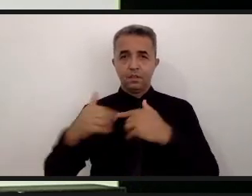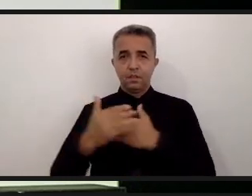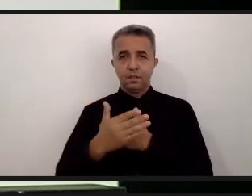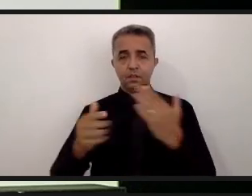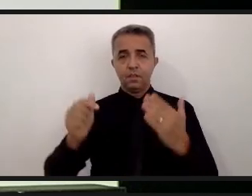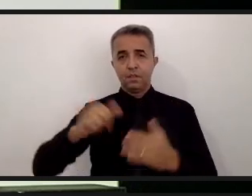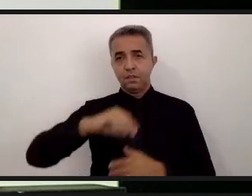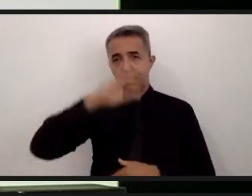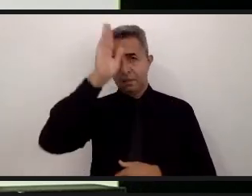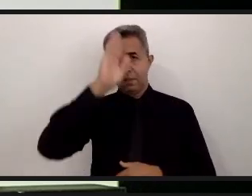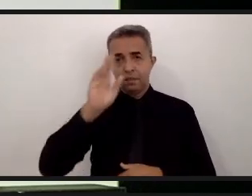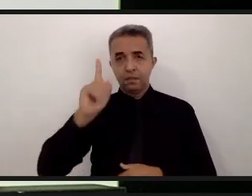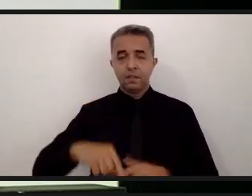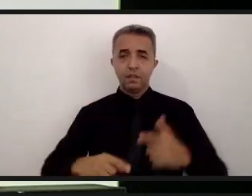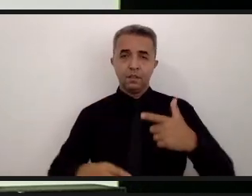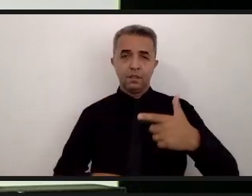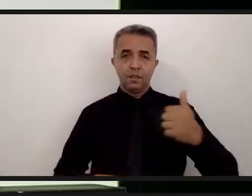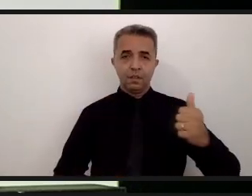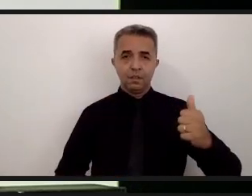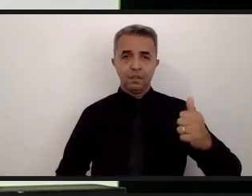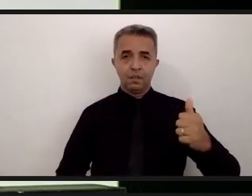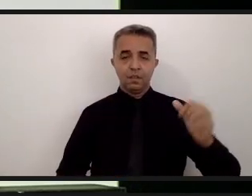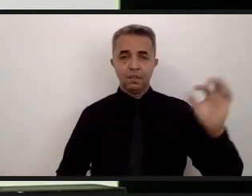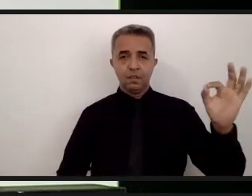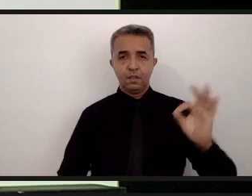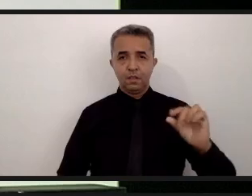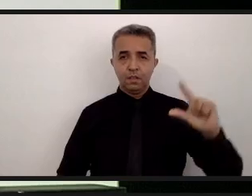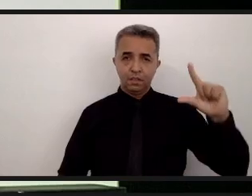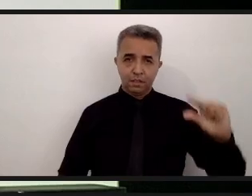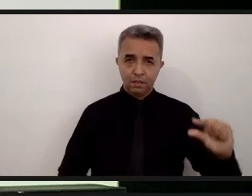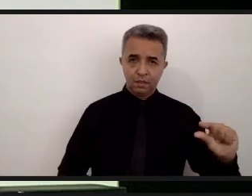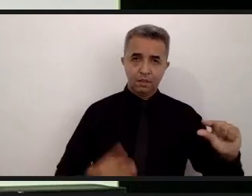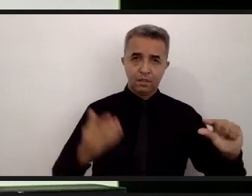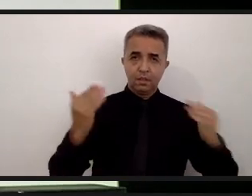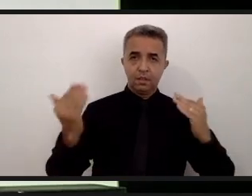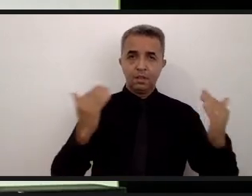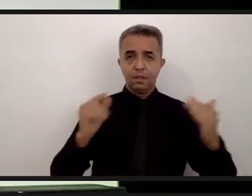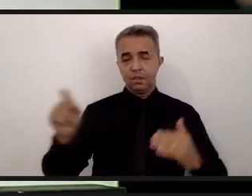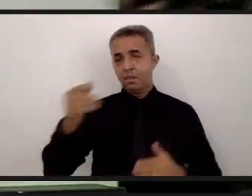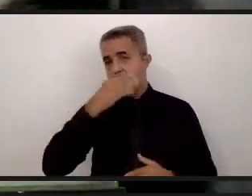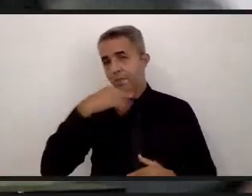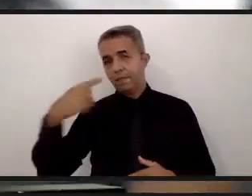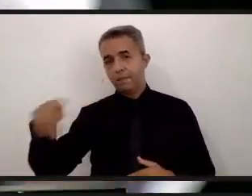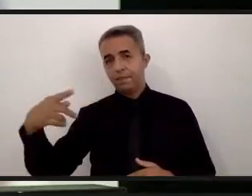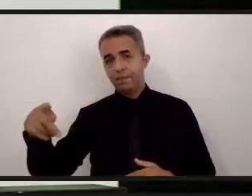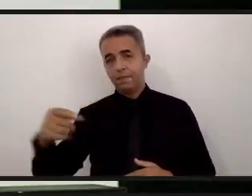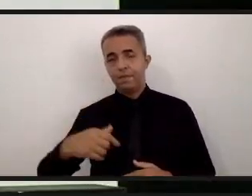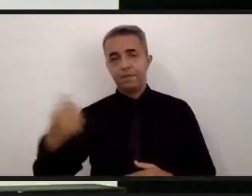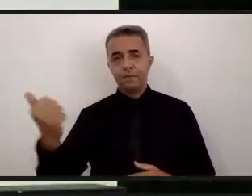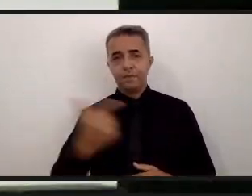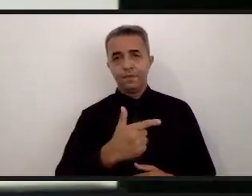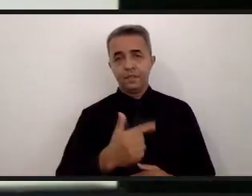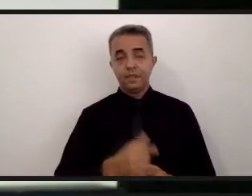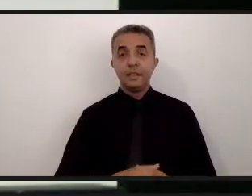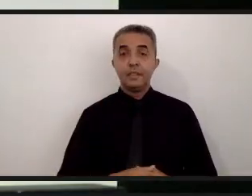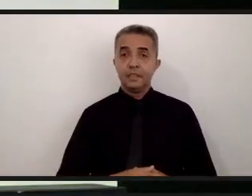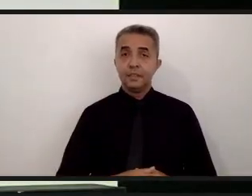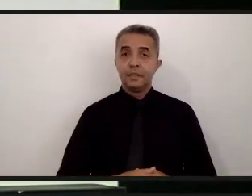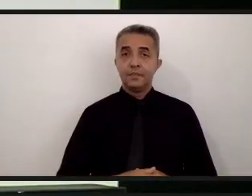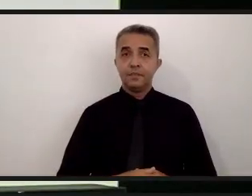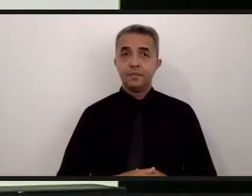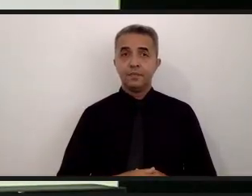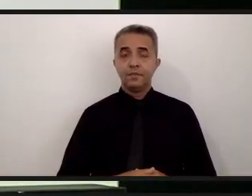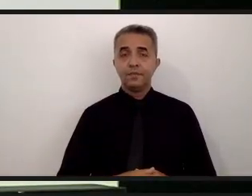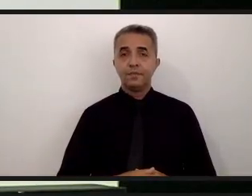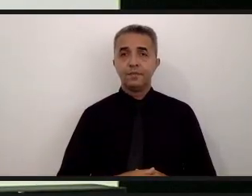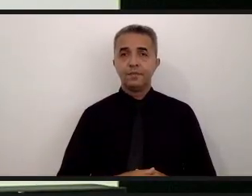é 21% menor do que dos homens, dados divulgados nessa edição. Tem base que a Pesquisa